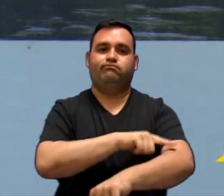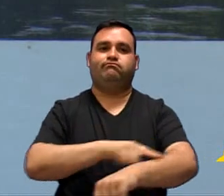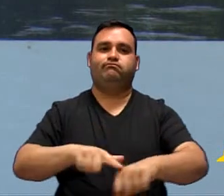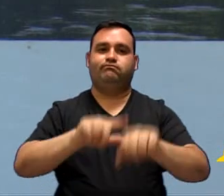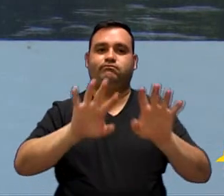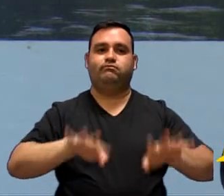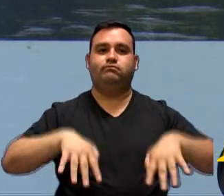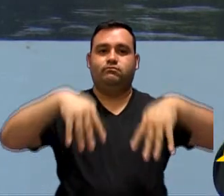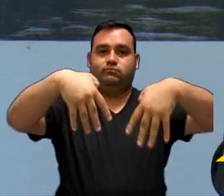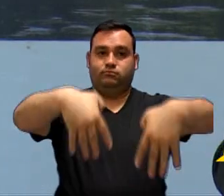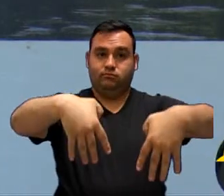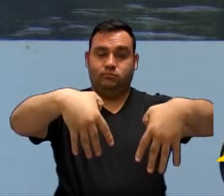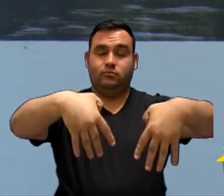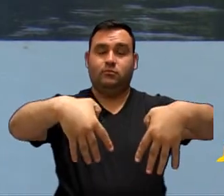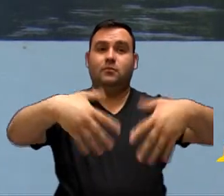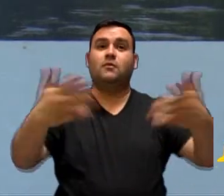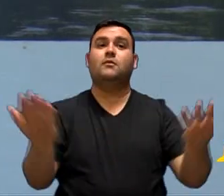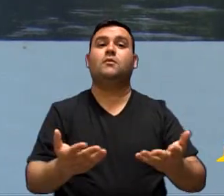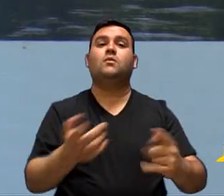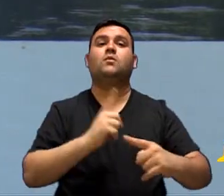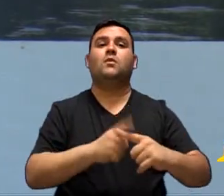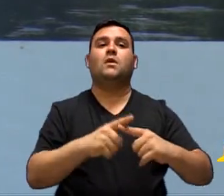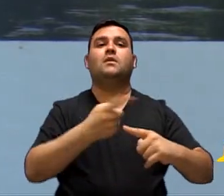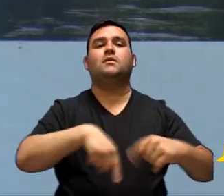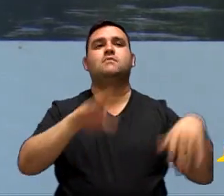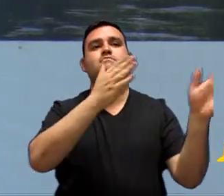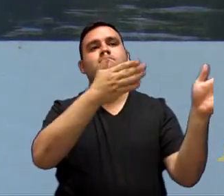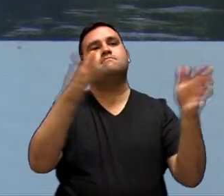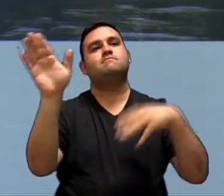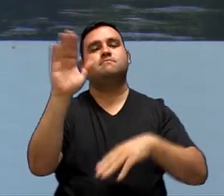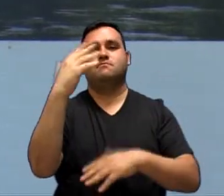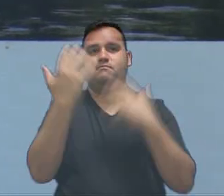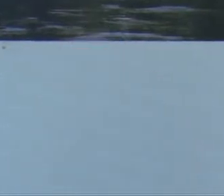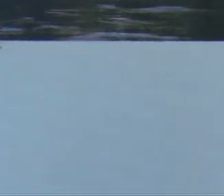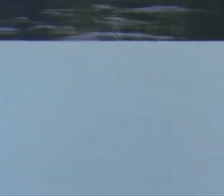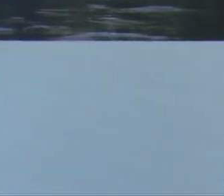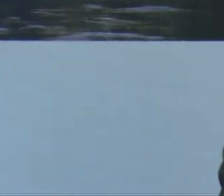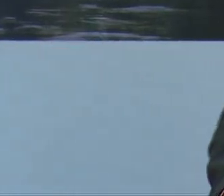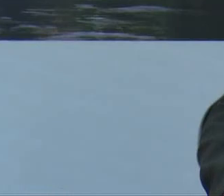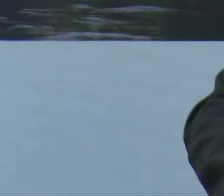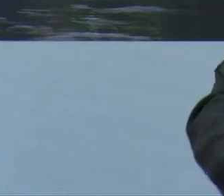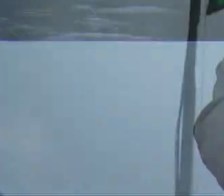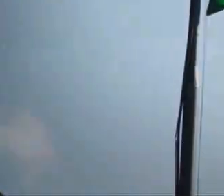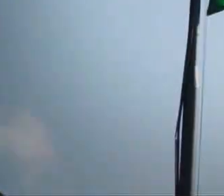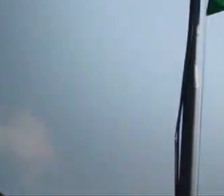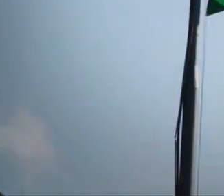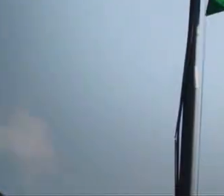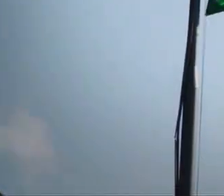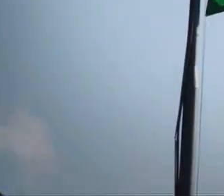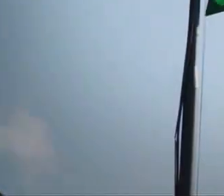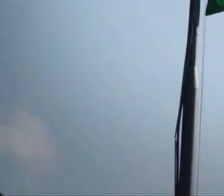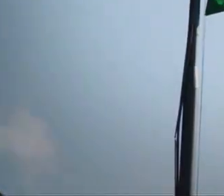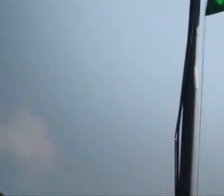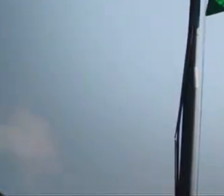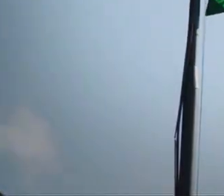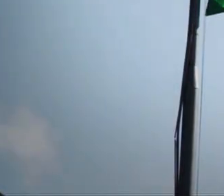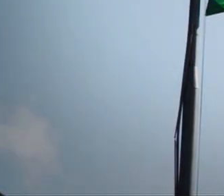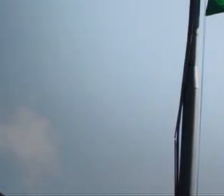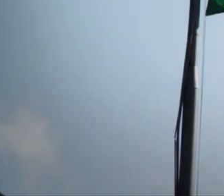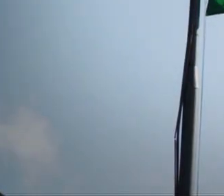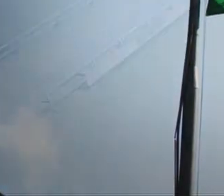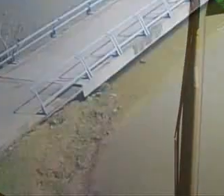em posição de respeito para acompanharmos a execução do Hino Nacional Brasileiro.